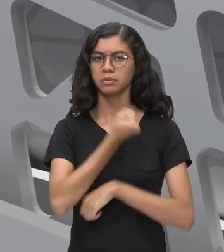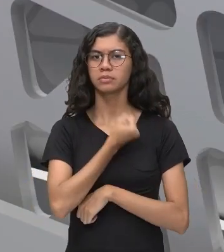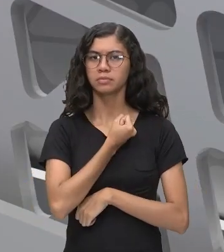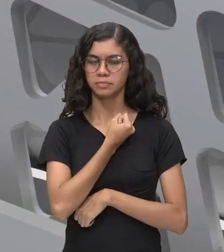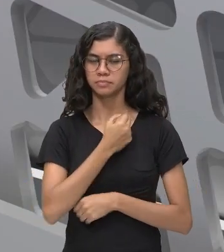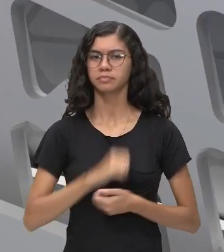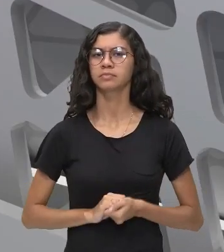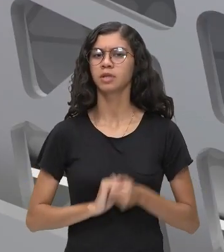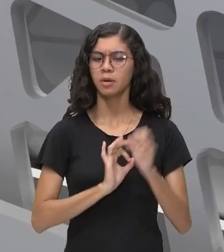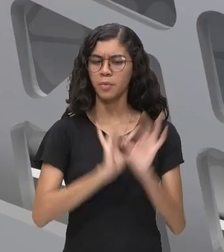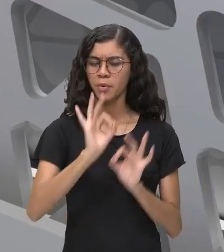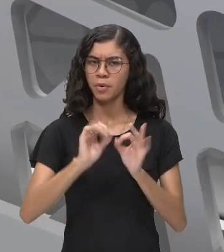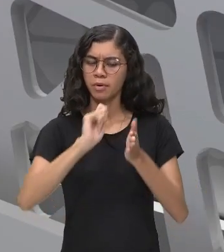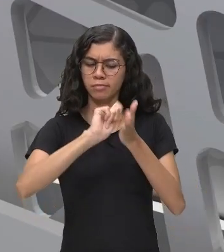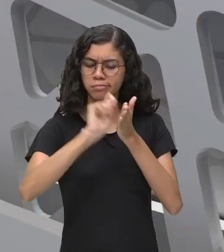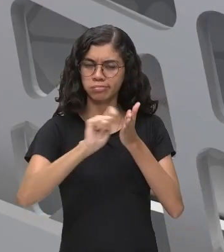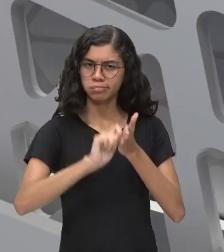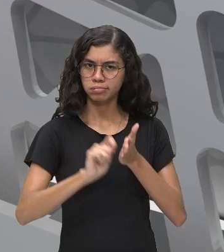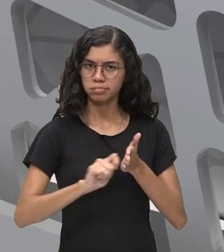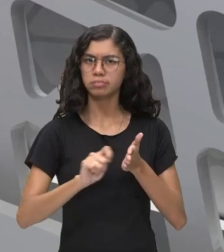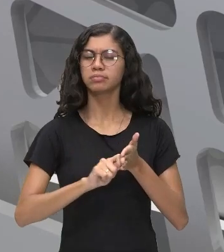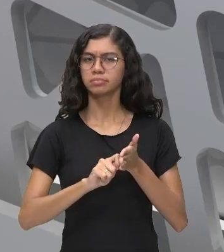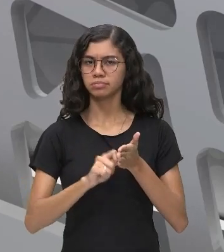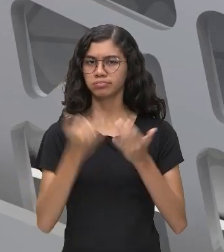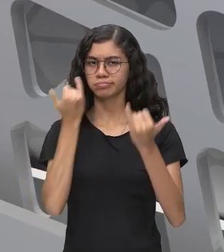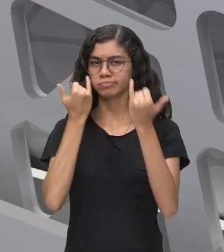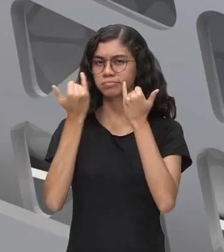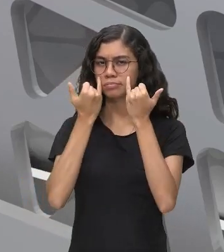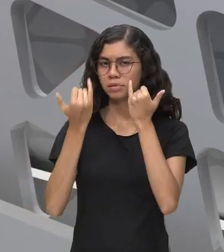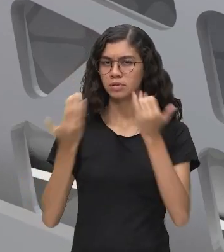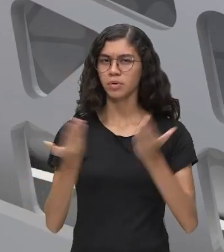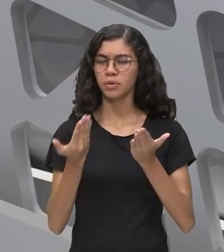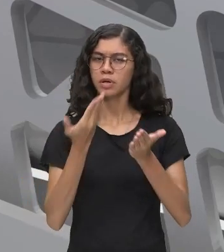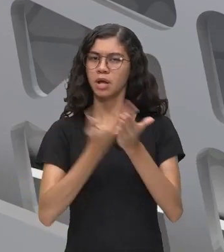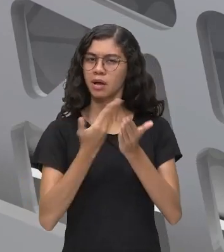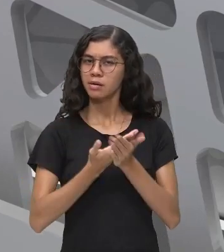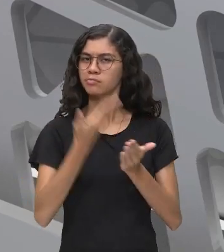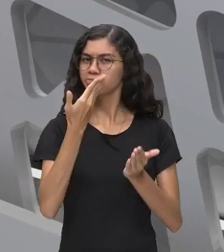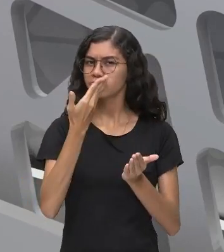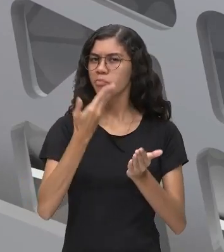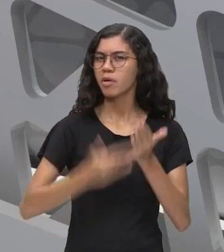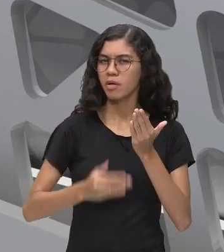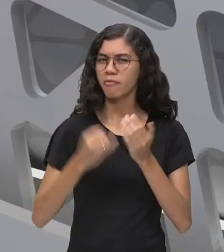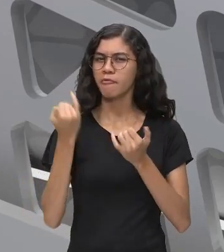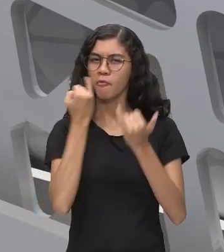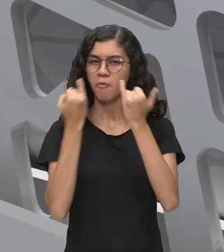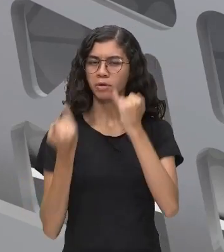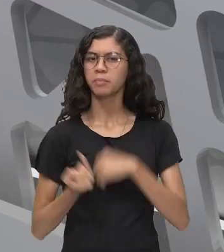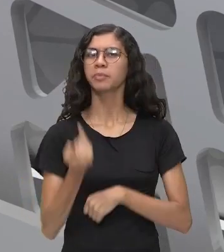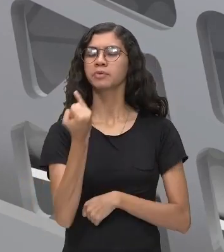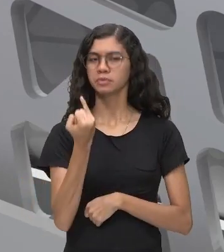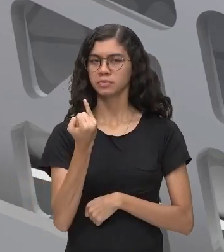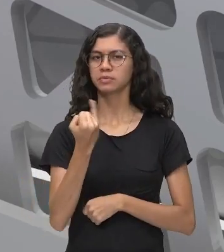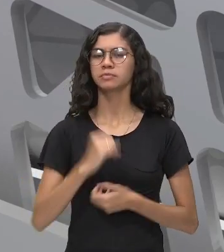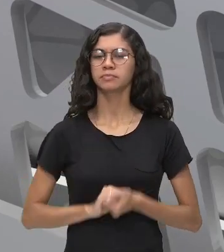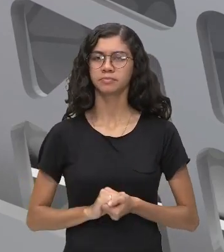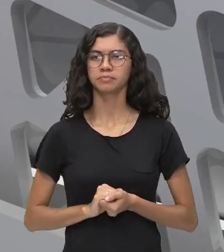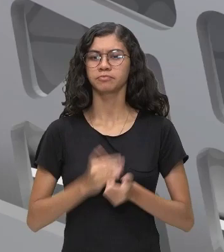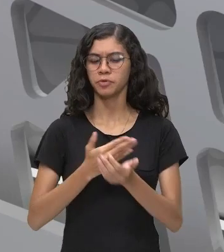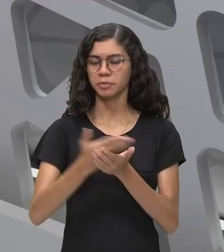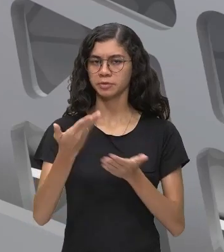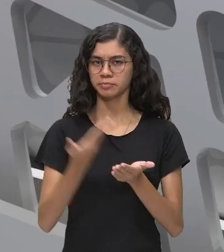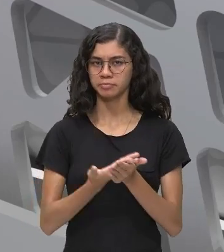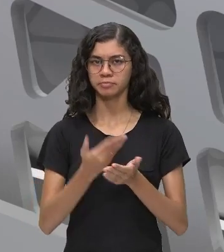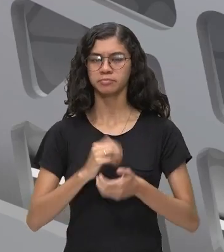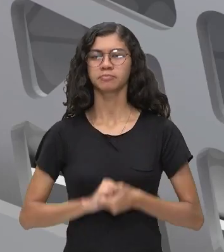seu caderno, prepare sua caneta, anote tudo da nossa aula para não perder nenhum detalhe e, sem mais demora, vamos à nossa